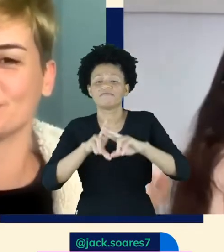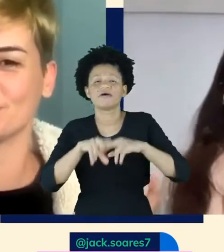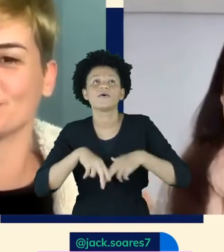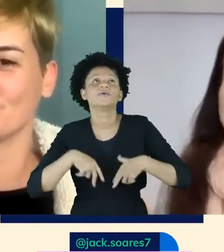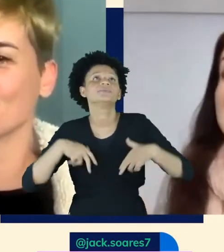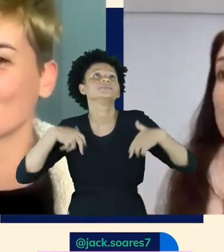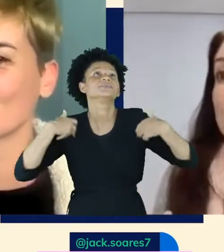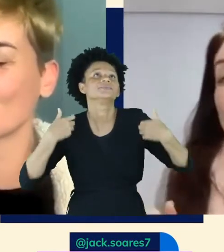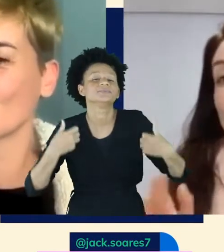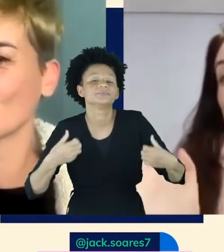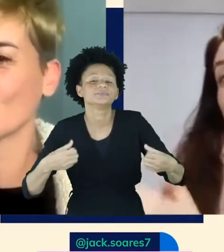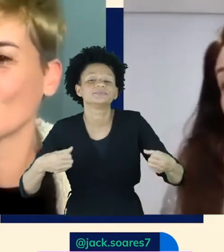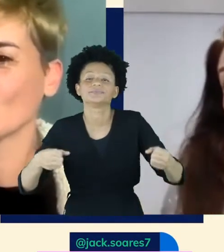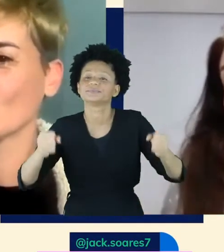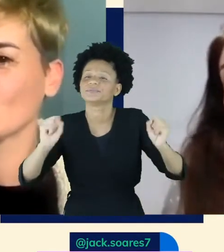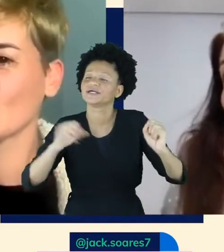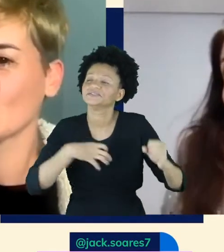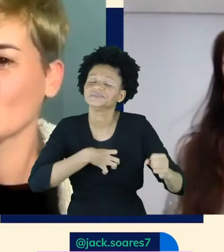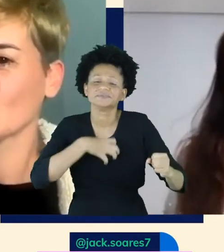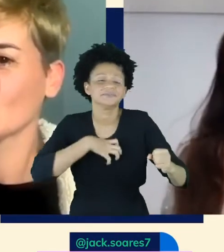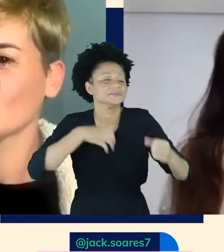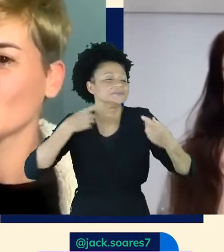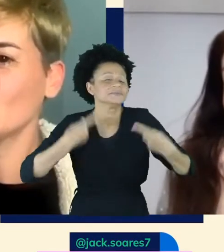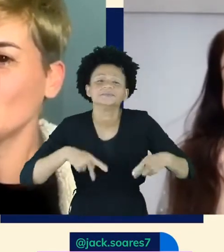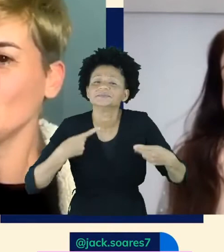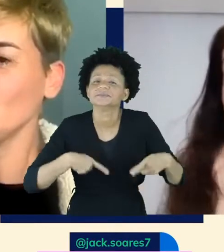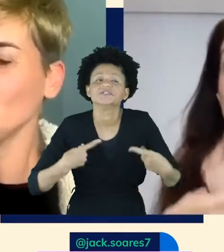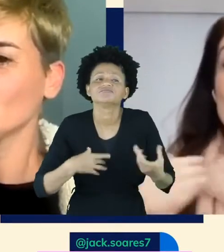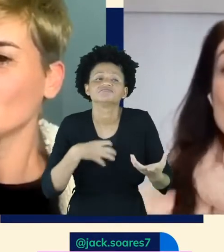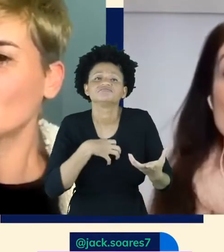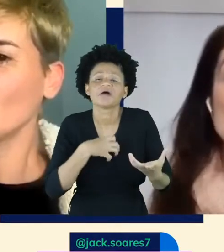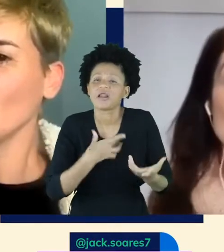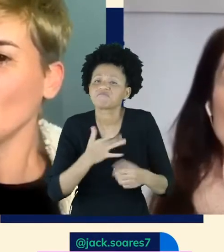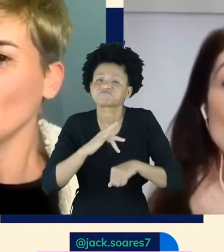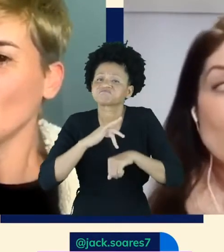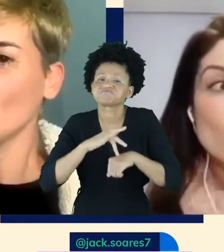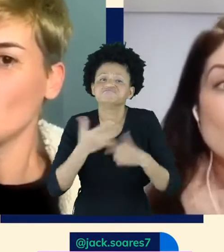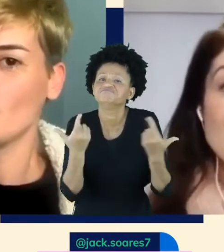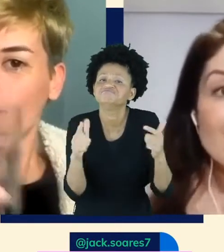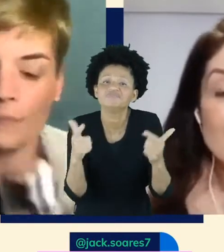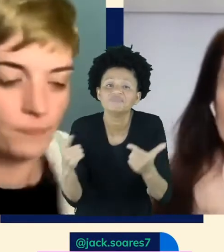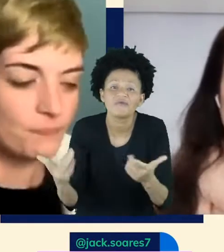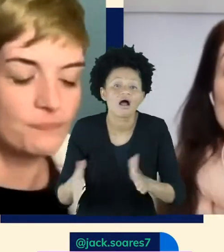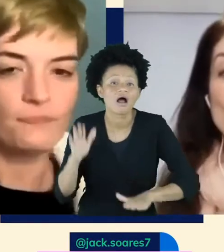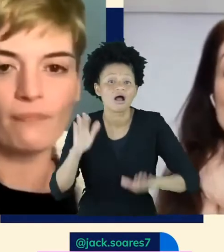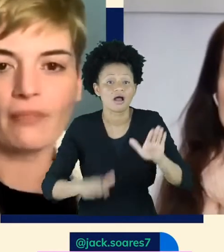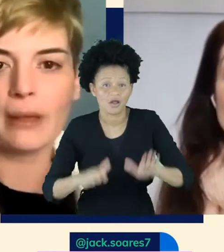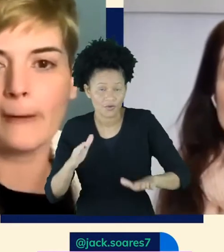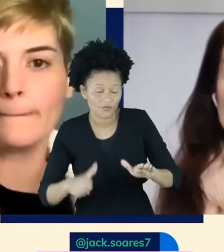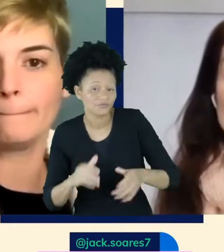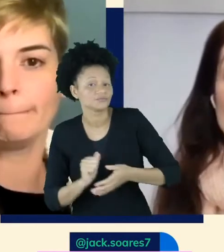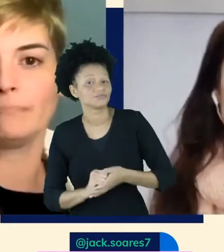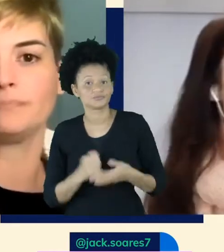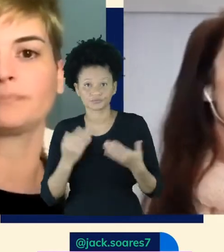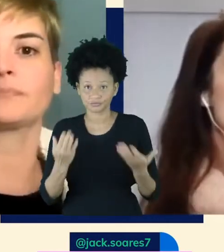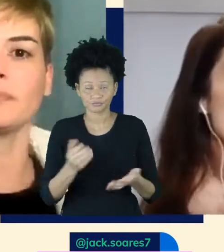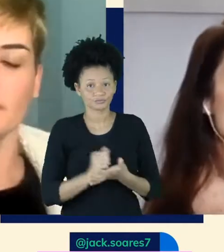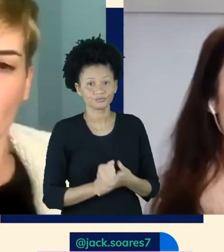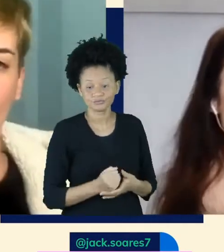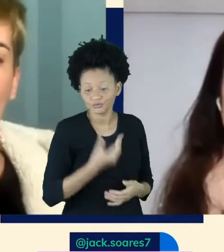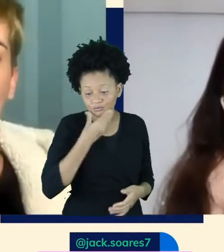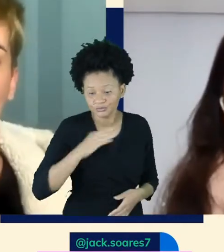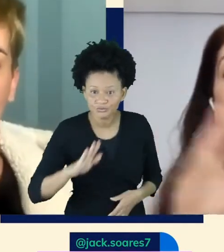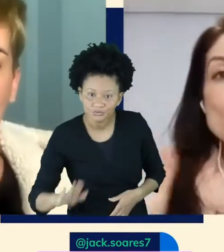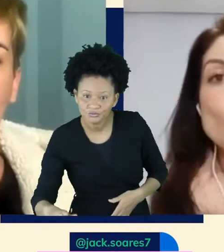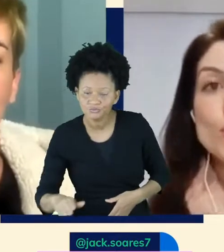fica naquela sensação e ela não se sente constrangida. Às vezes o menino vai coçar o saquinho, tá ali